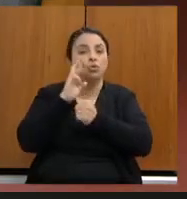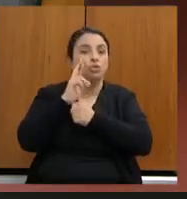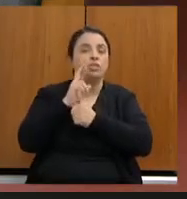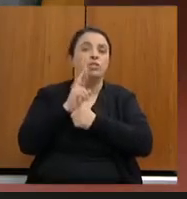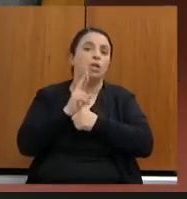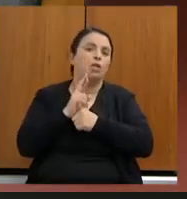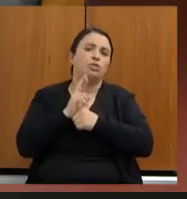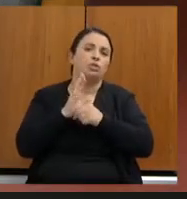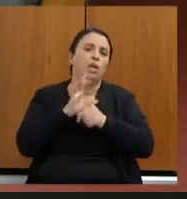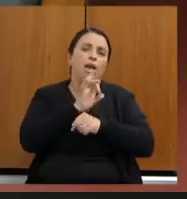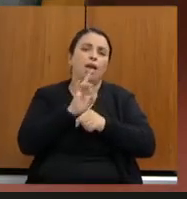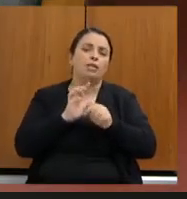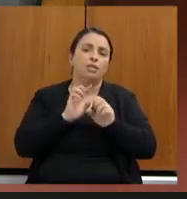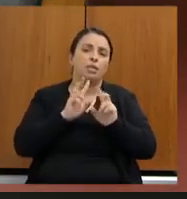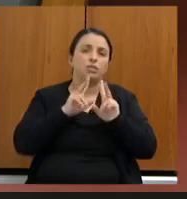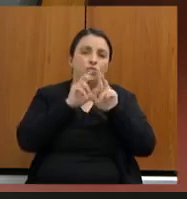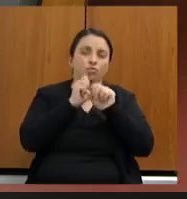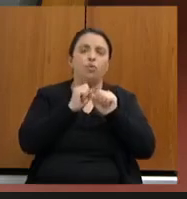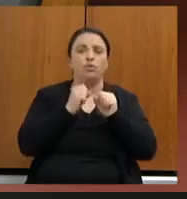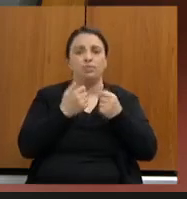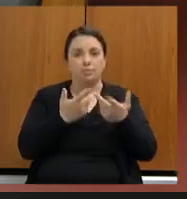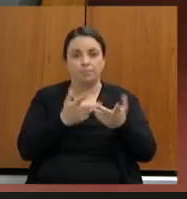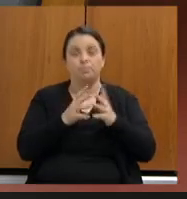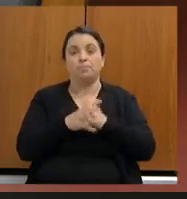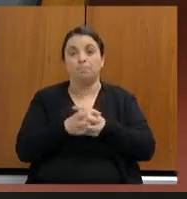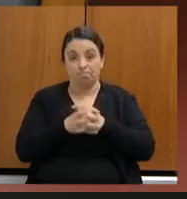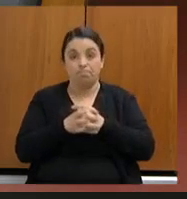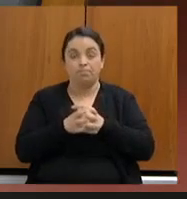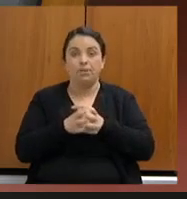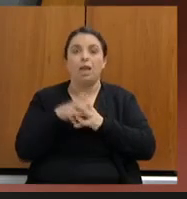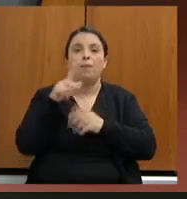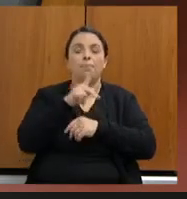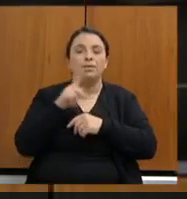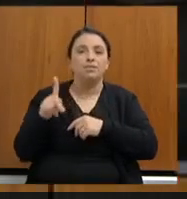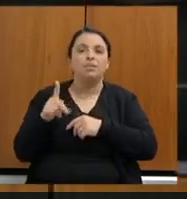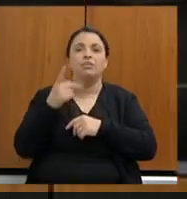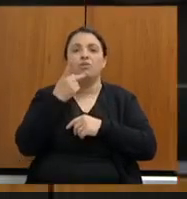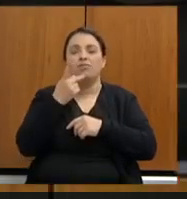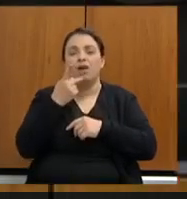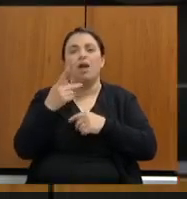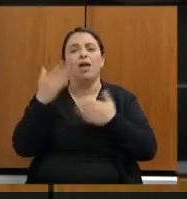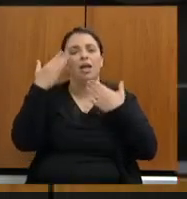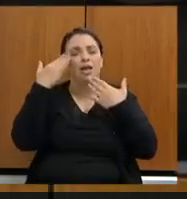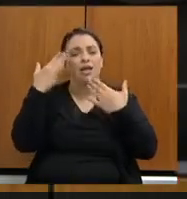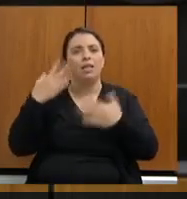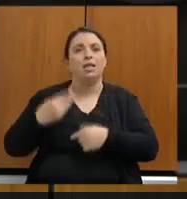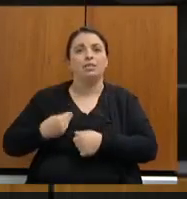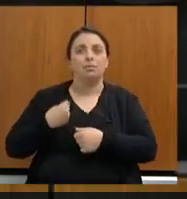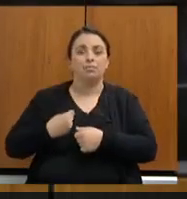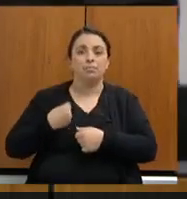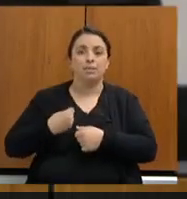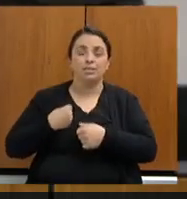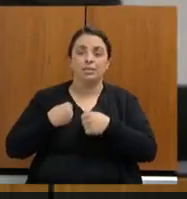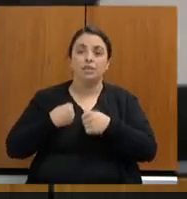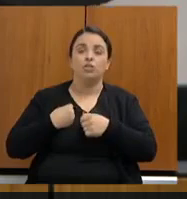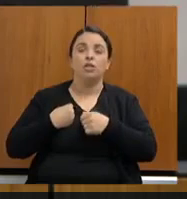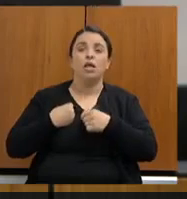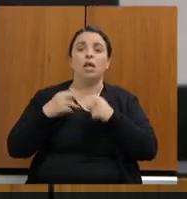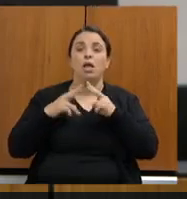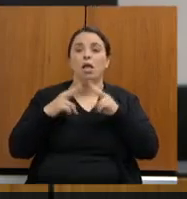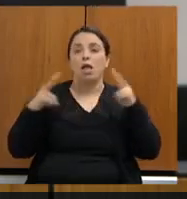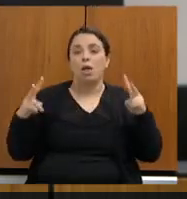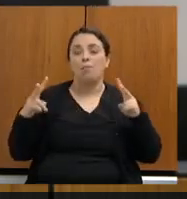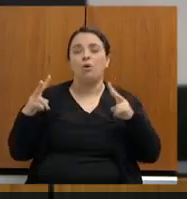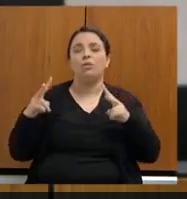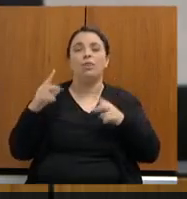Ok presidência registro agradece a presença remota do deputado